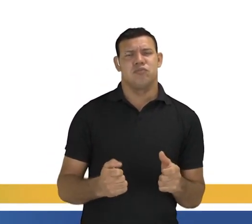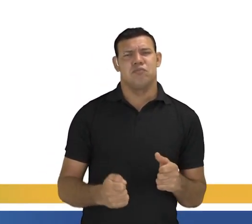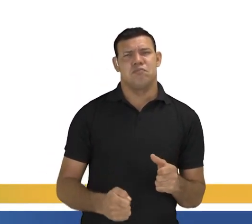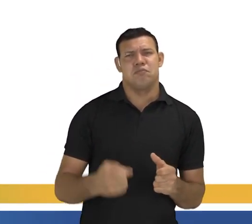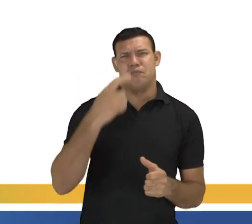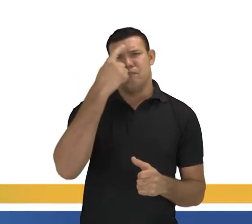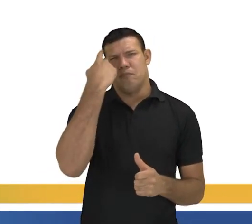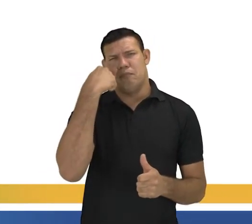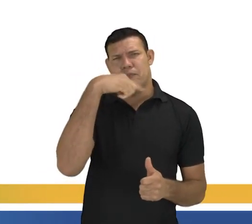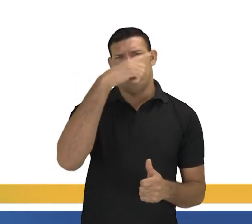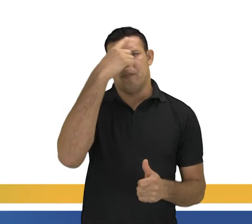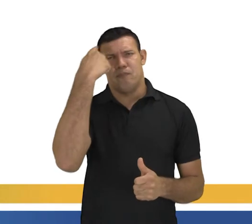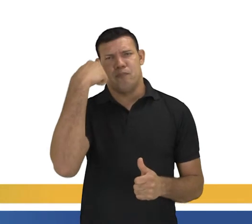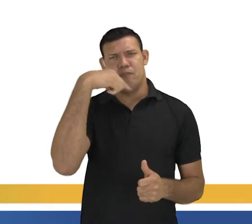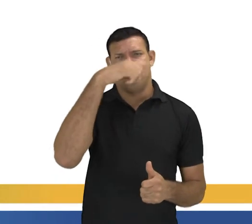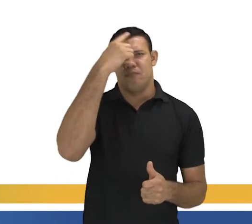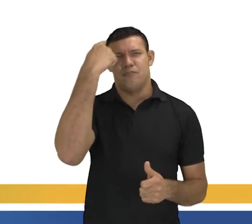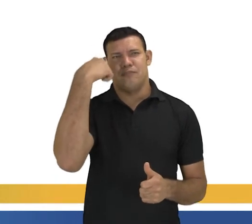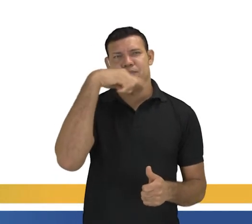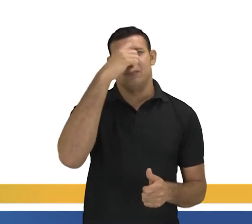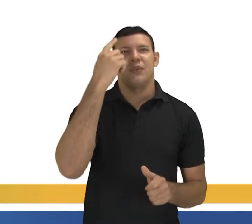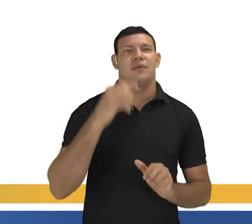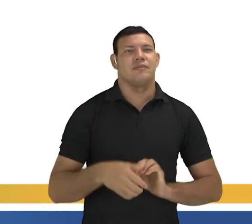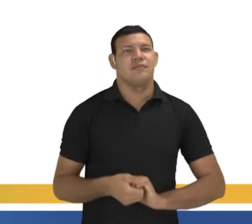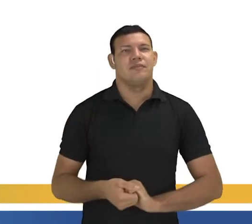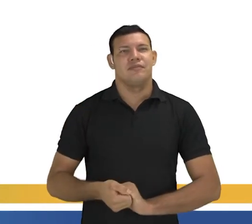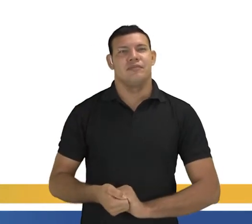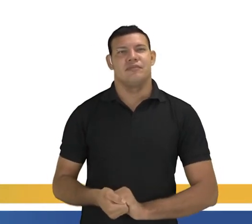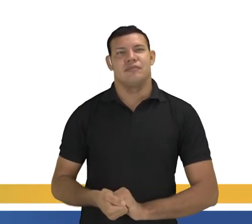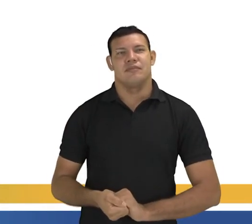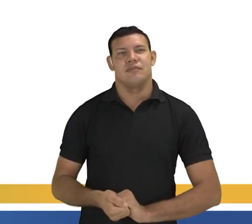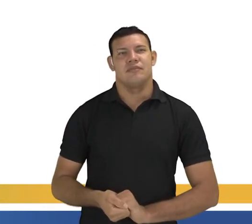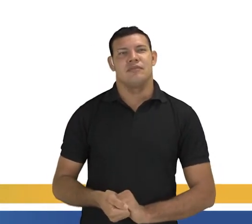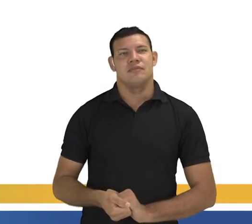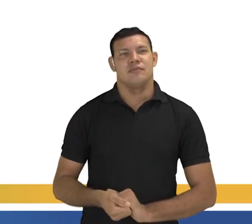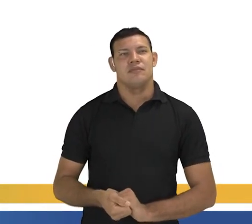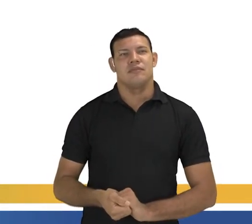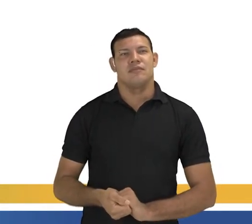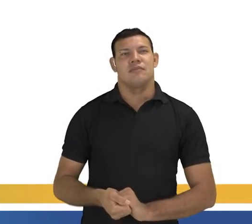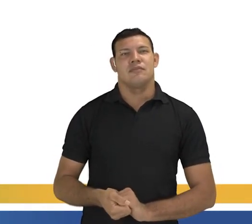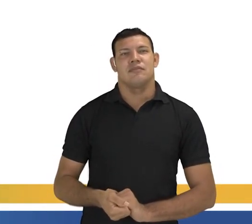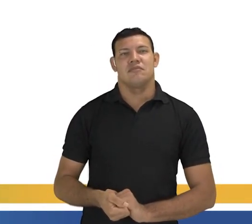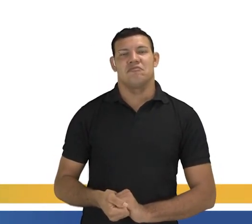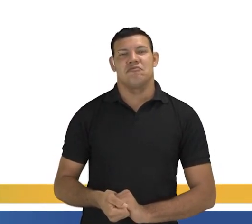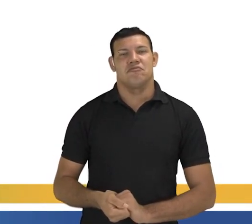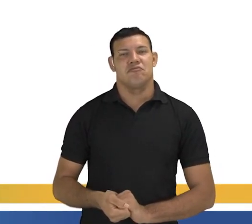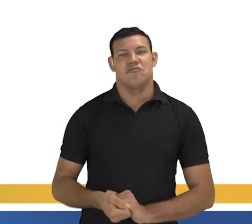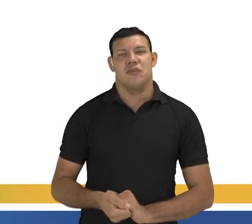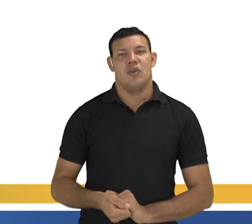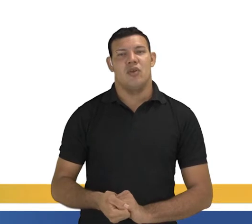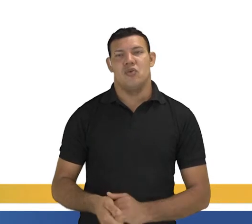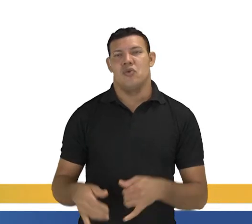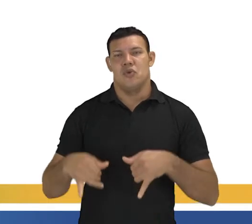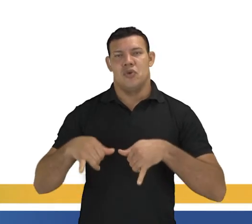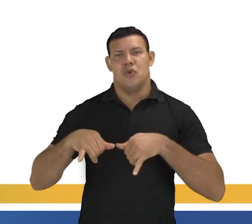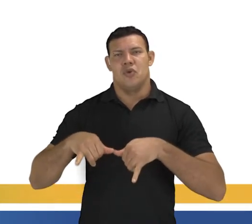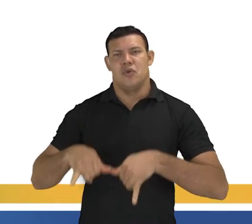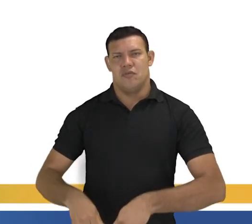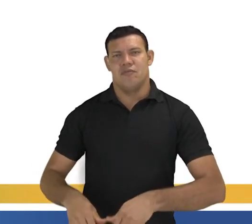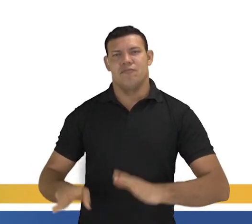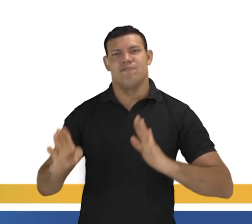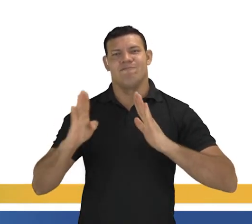todo dia. I haven't left the house ages. Eu não saio de casa